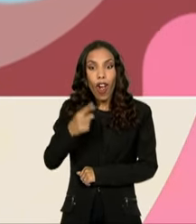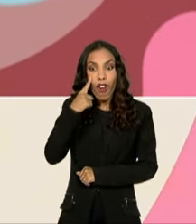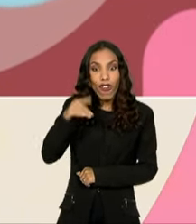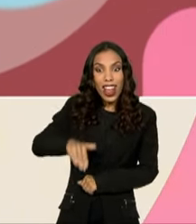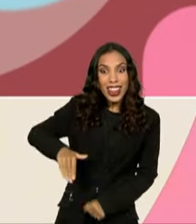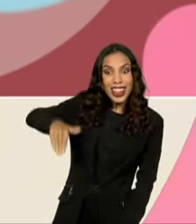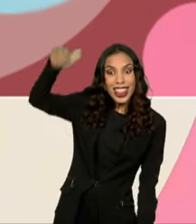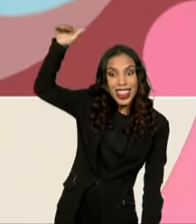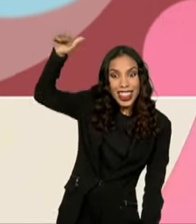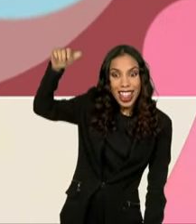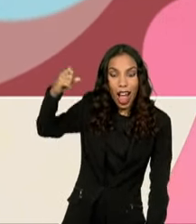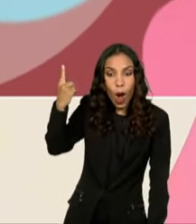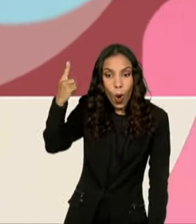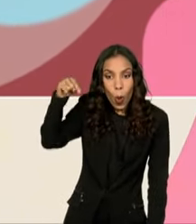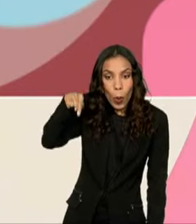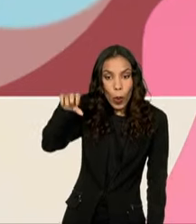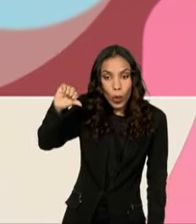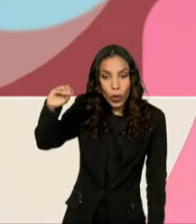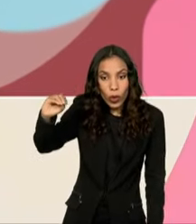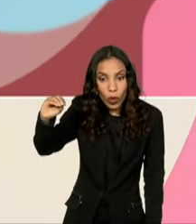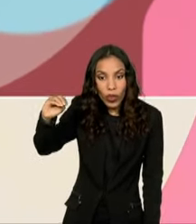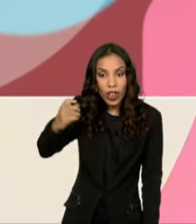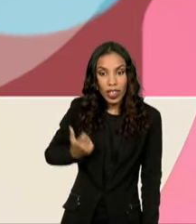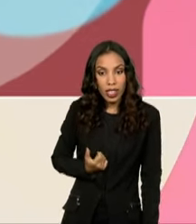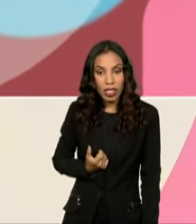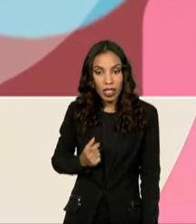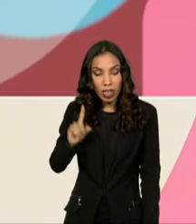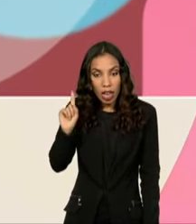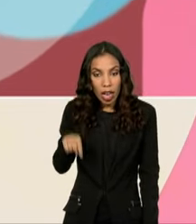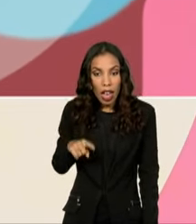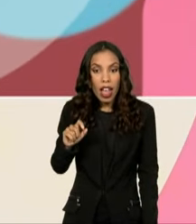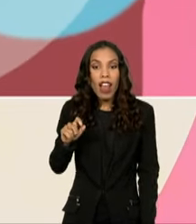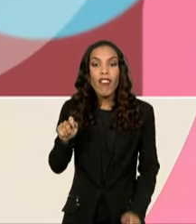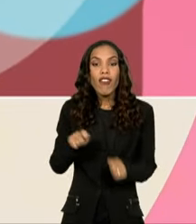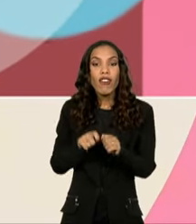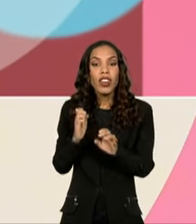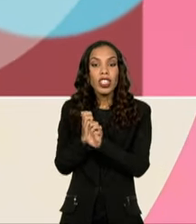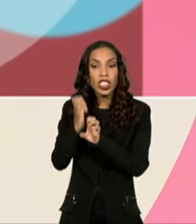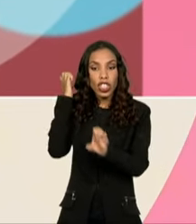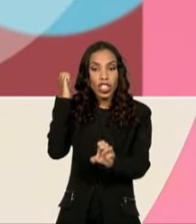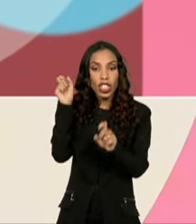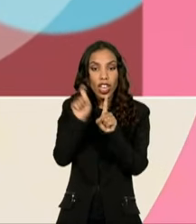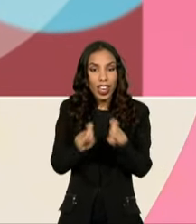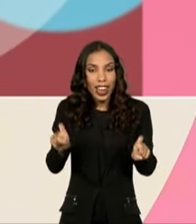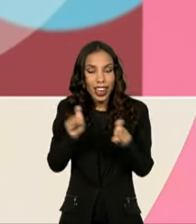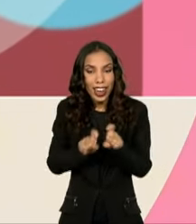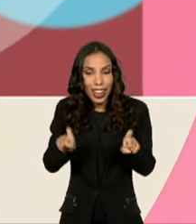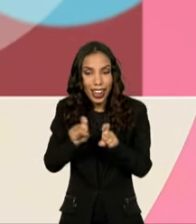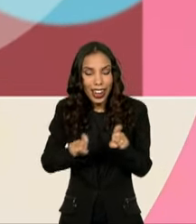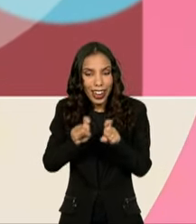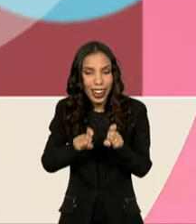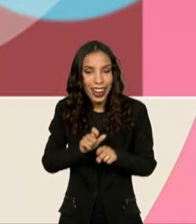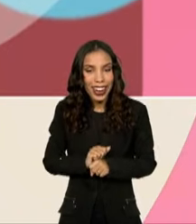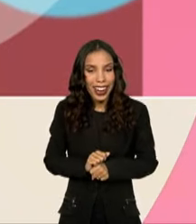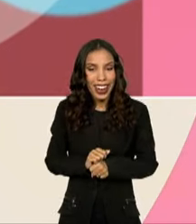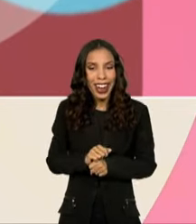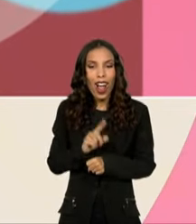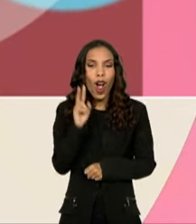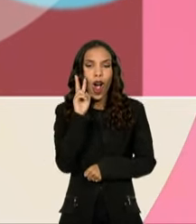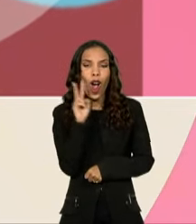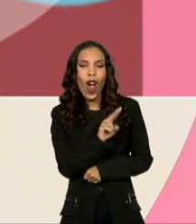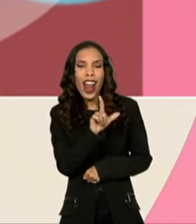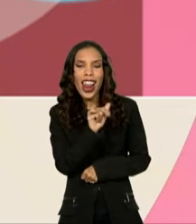dele, gente. 90. Era alto, né? Ele se formou em quê, Fátima? Ele fez engenharia da computação. Engenheiro. Tá lá. É. Olha,